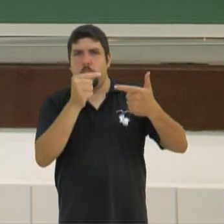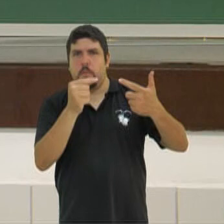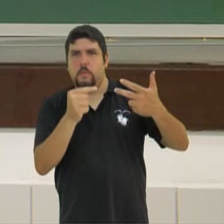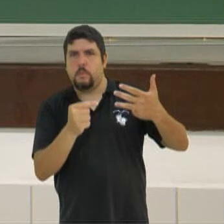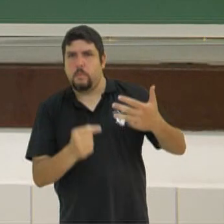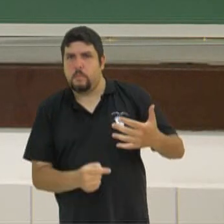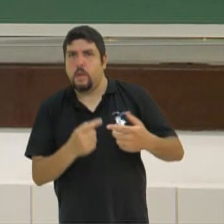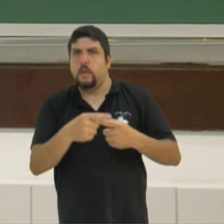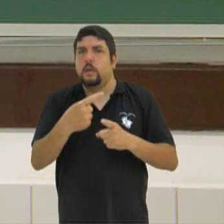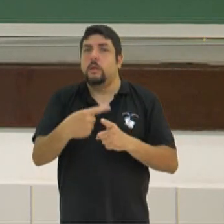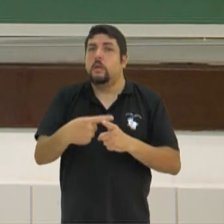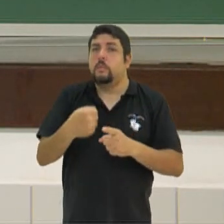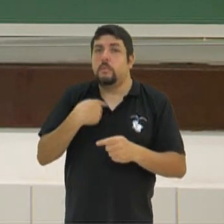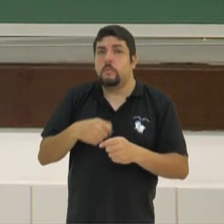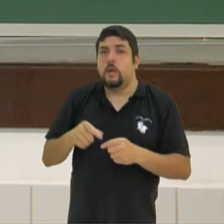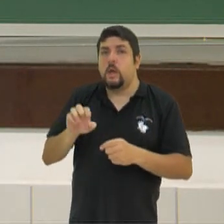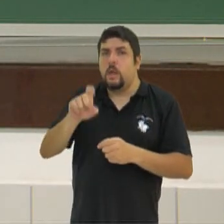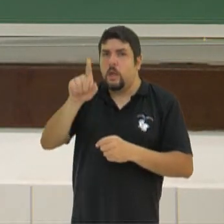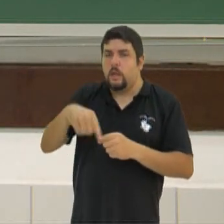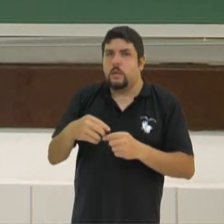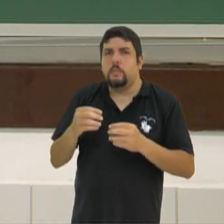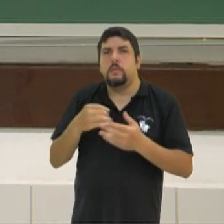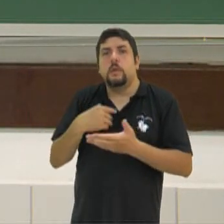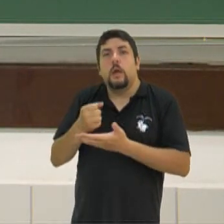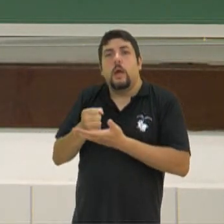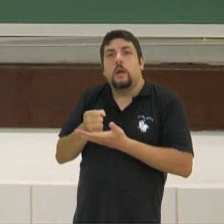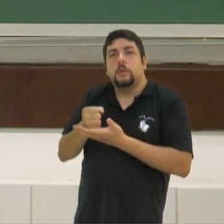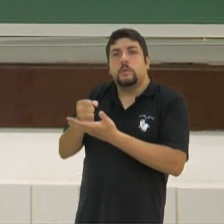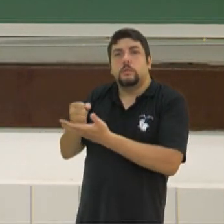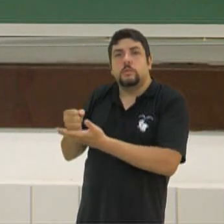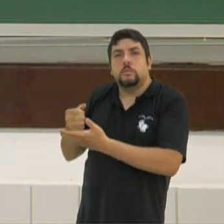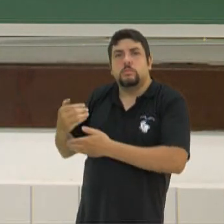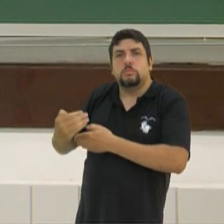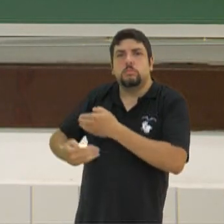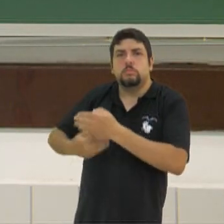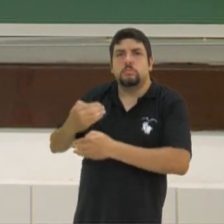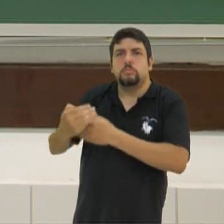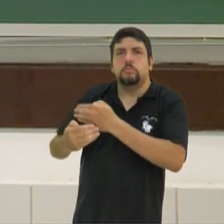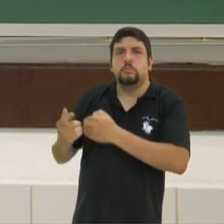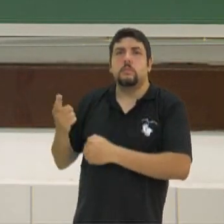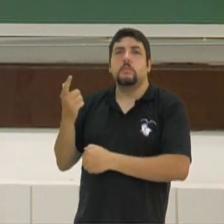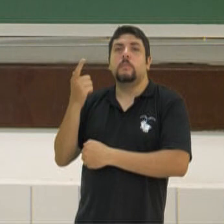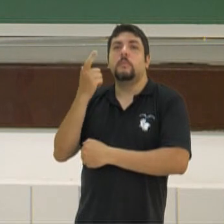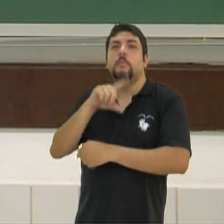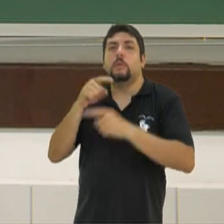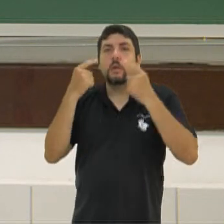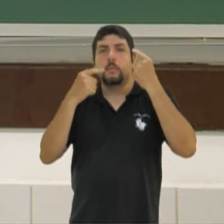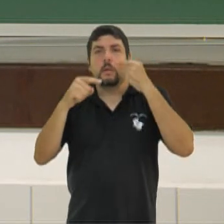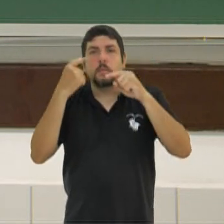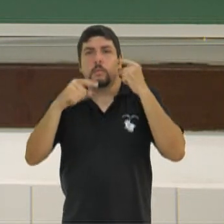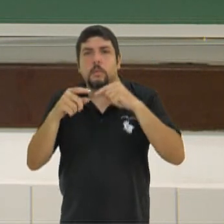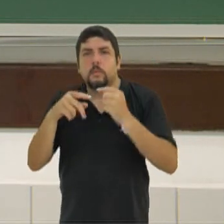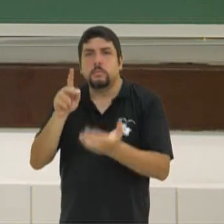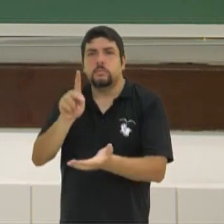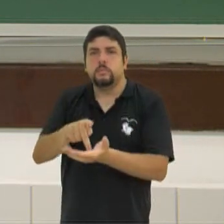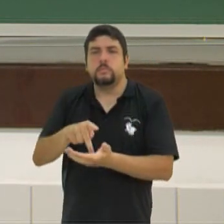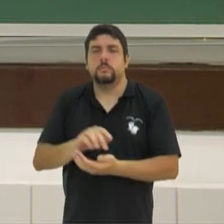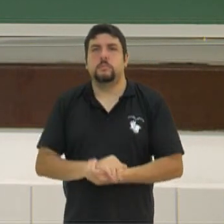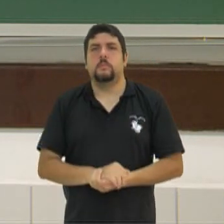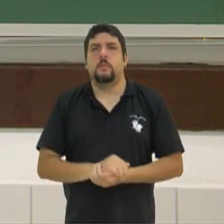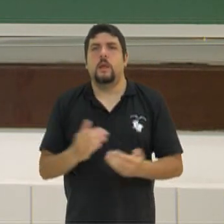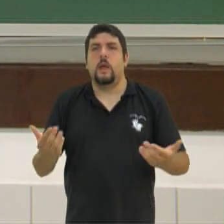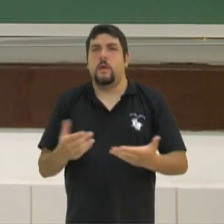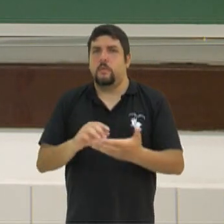vão ajudá-lo a chegar a uma certeza, ok? Vamos para a nossa